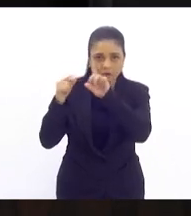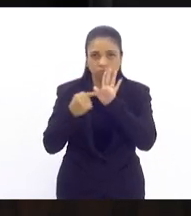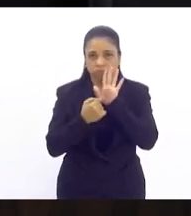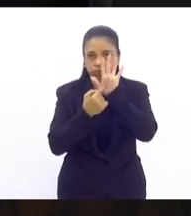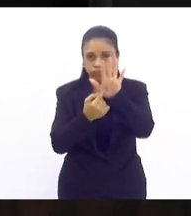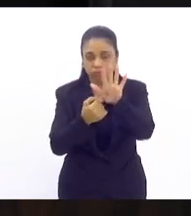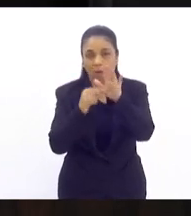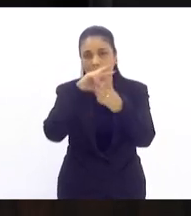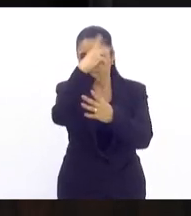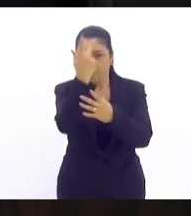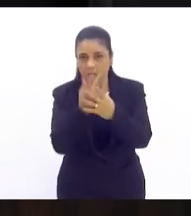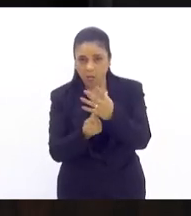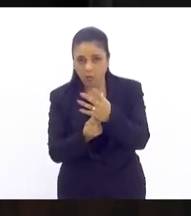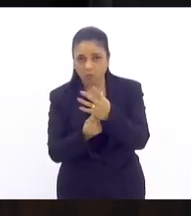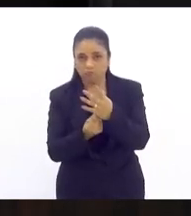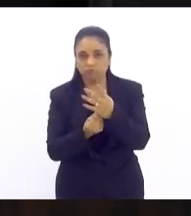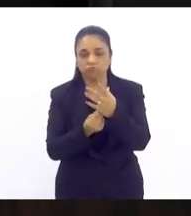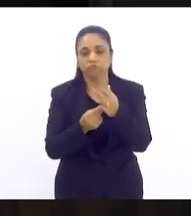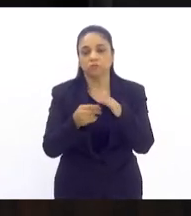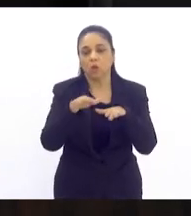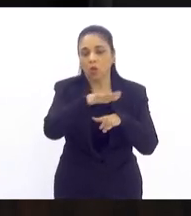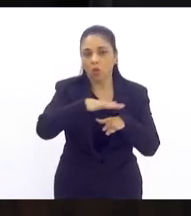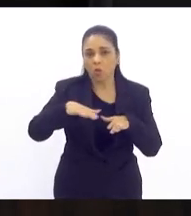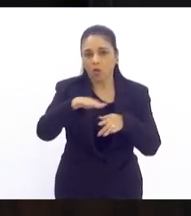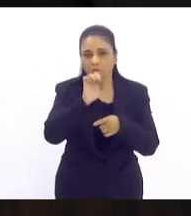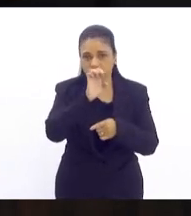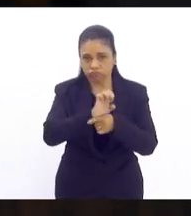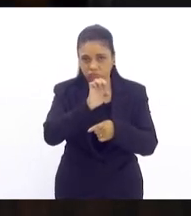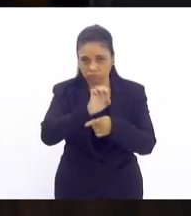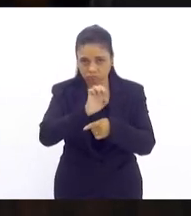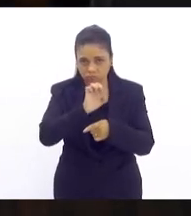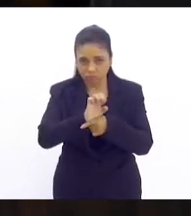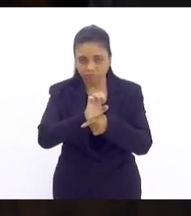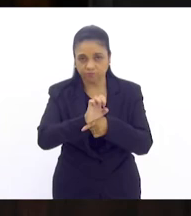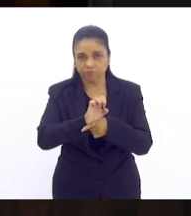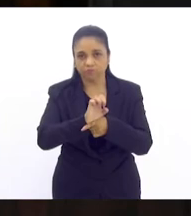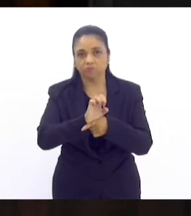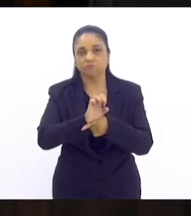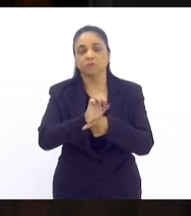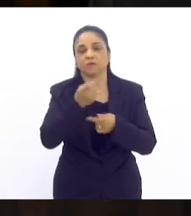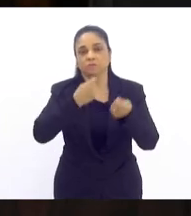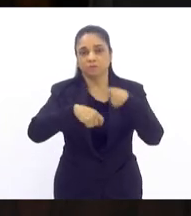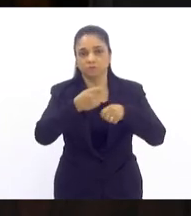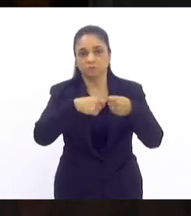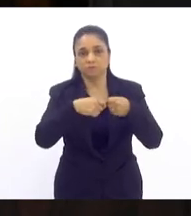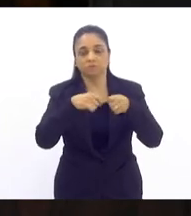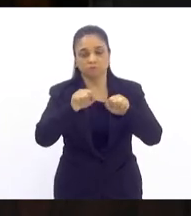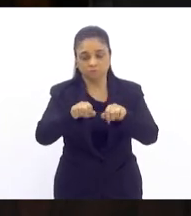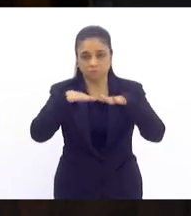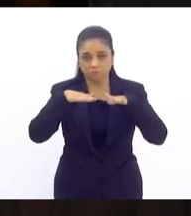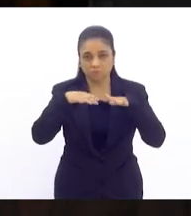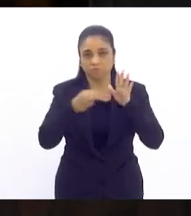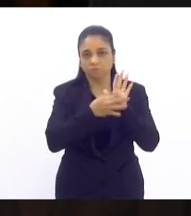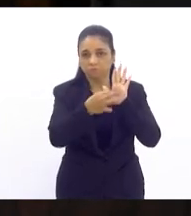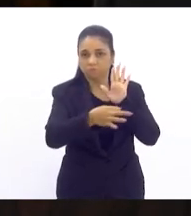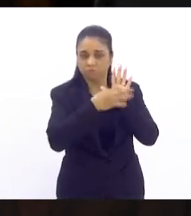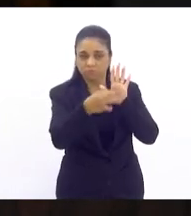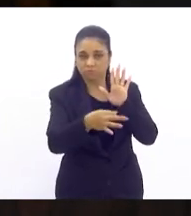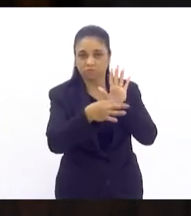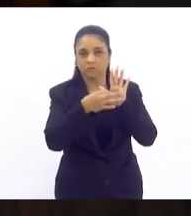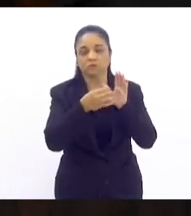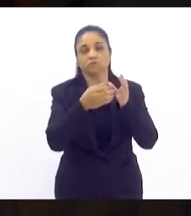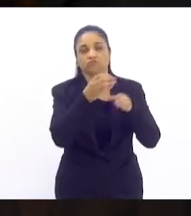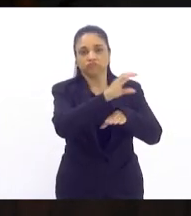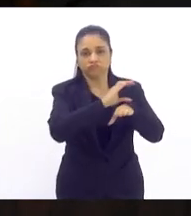bingos em locais sobre administração Estadual pareceres as emendas de plenário das comissões de constituição